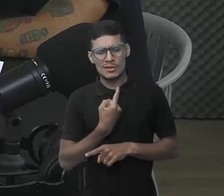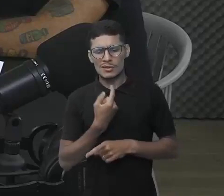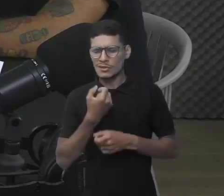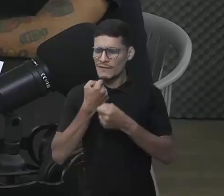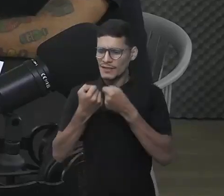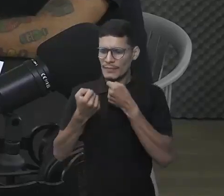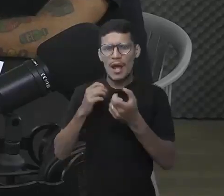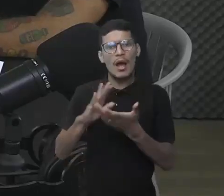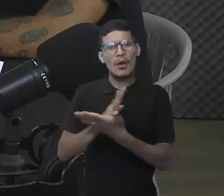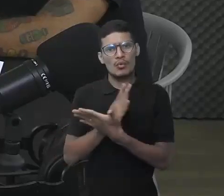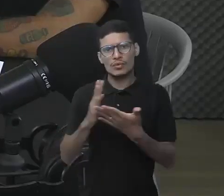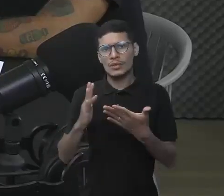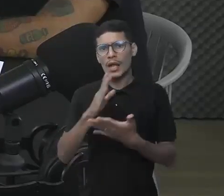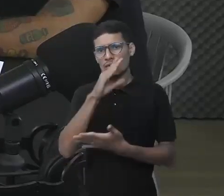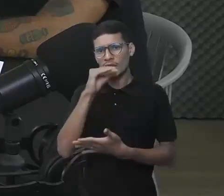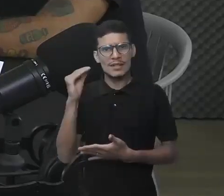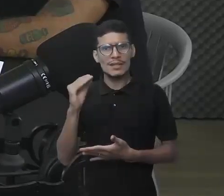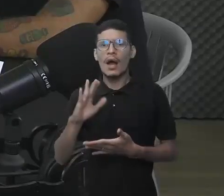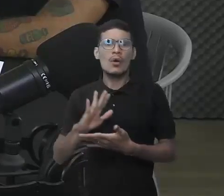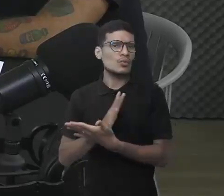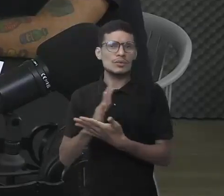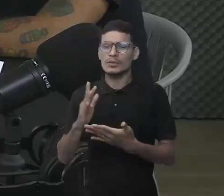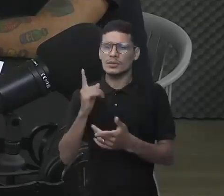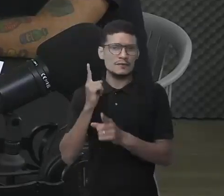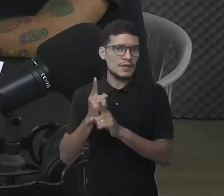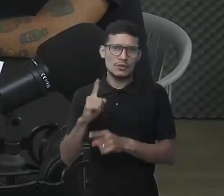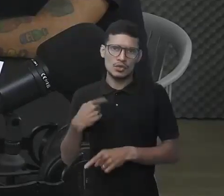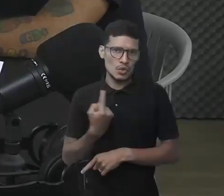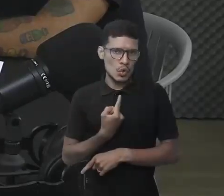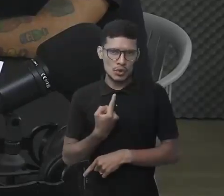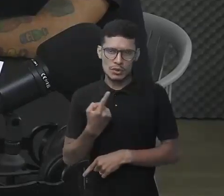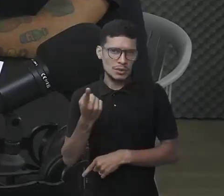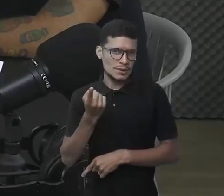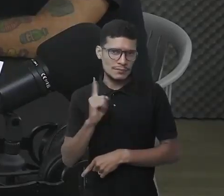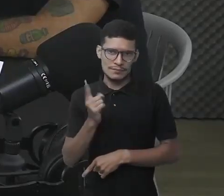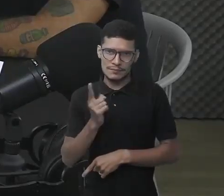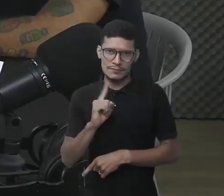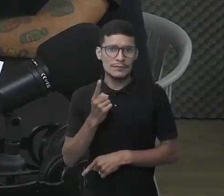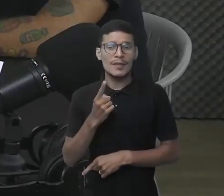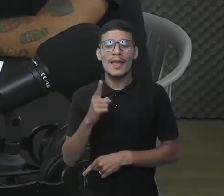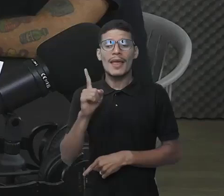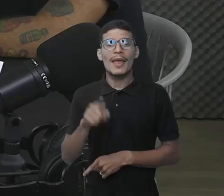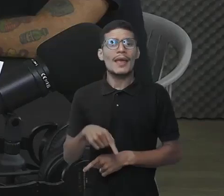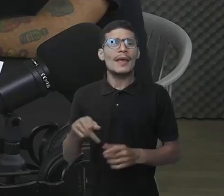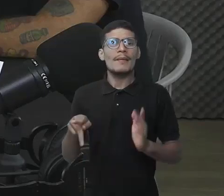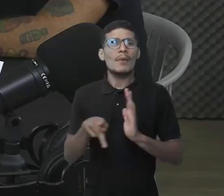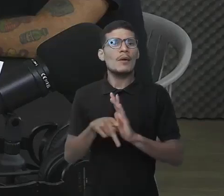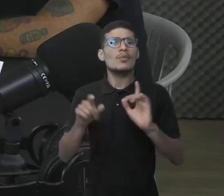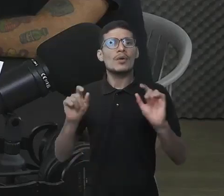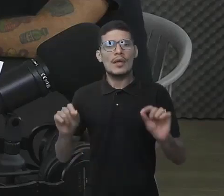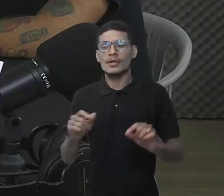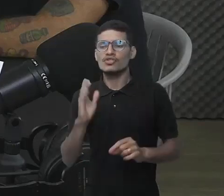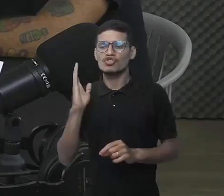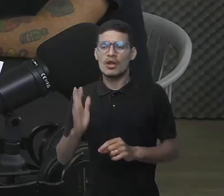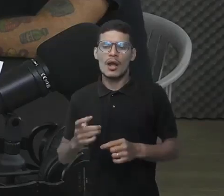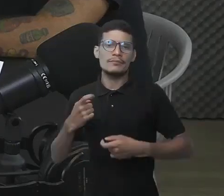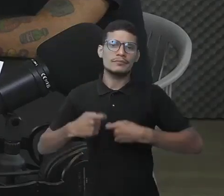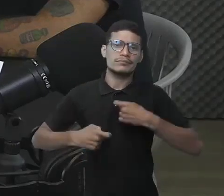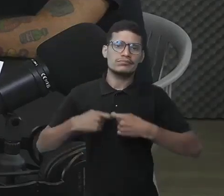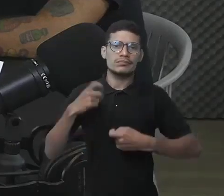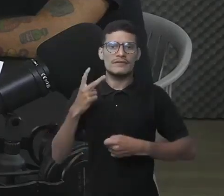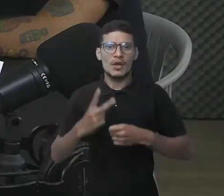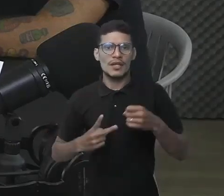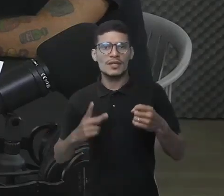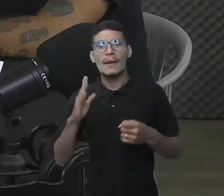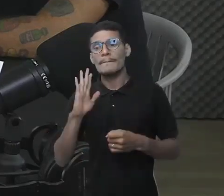alguns adolescentes, eles não foram identificados por nós, para a gente, como tendo passado pela exploração sexual, mas na